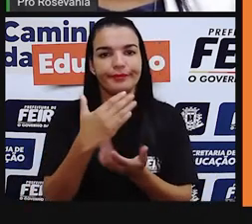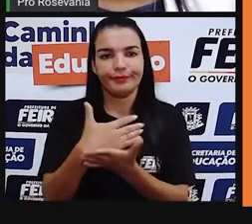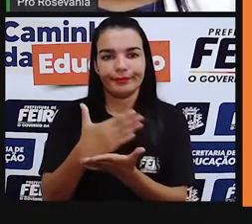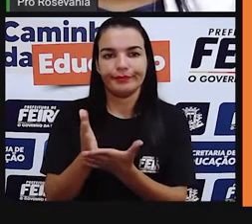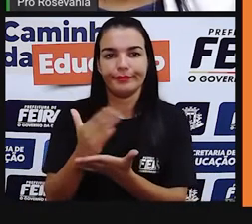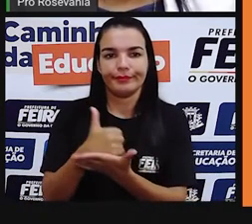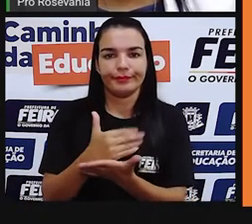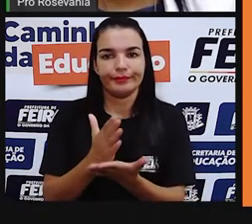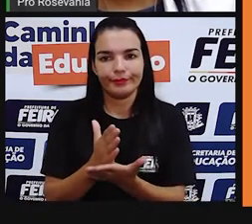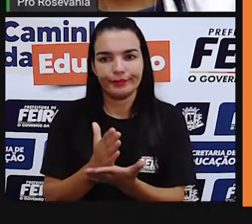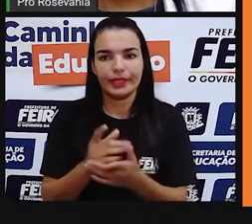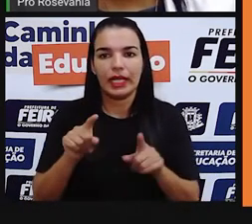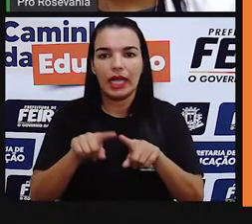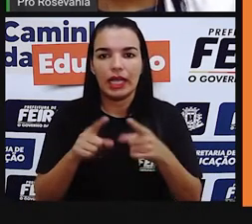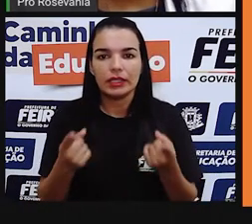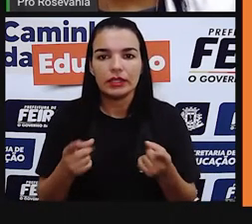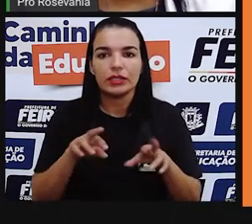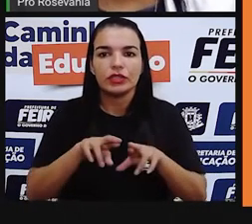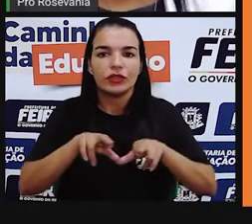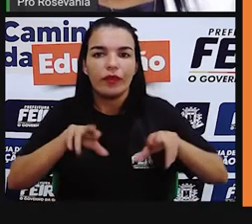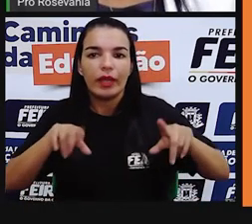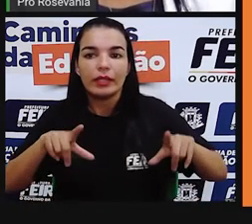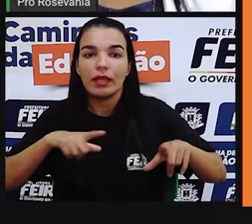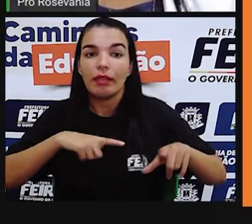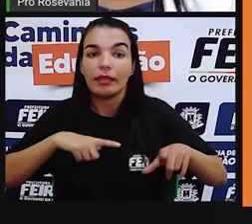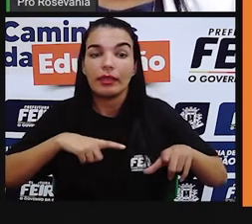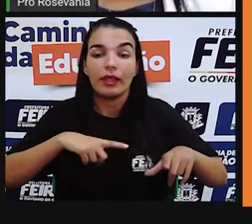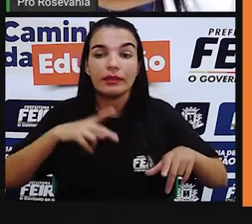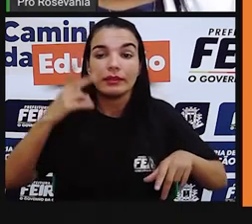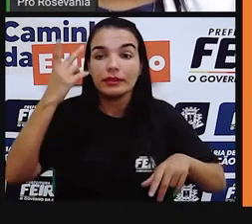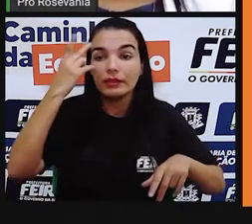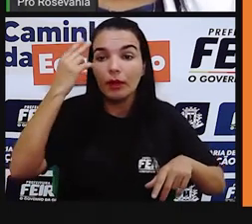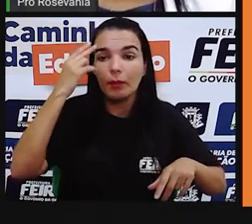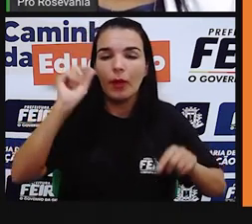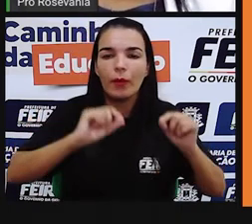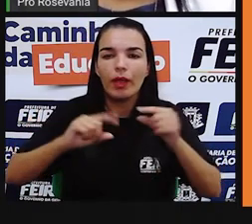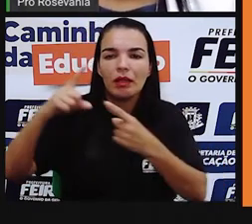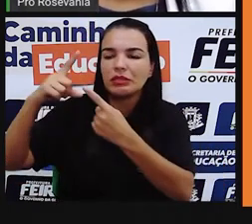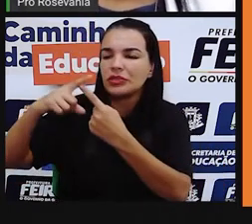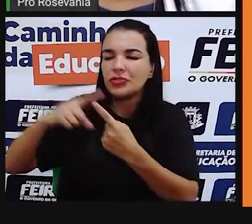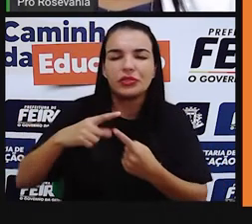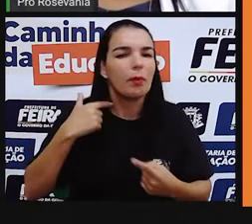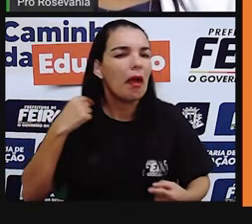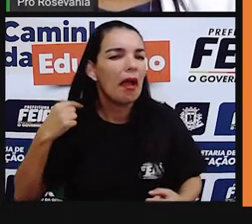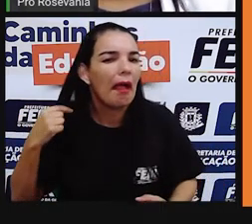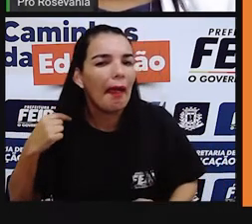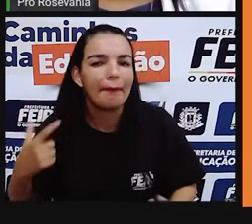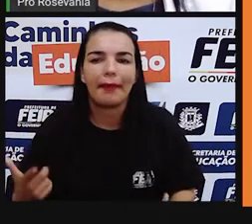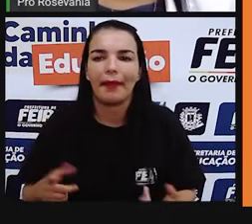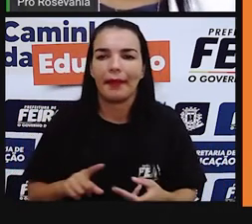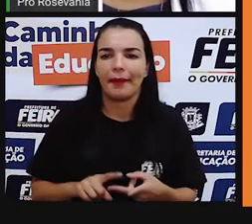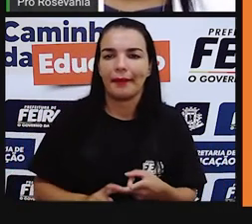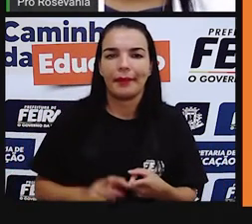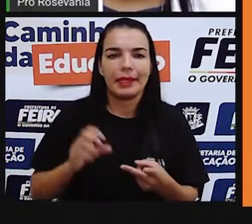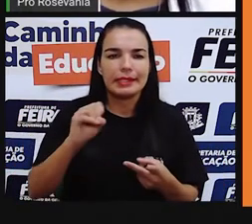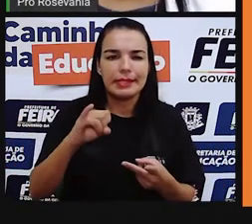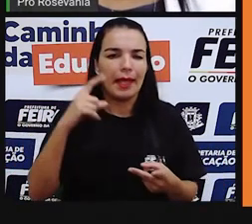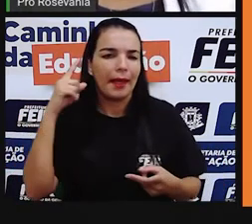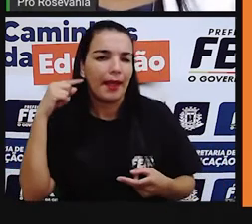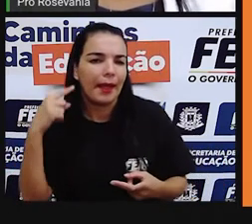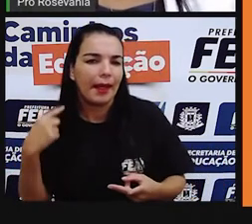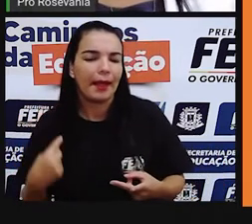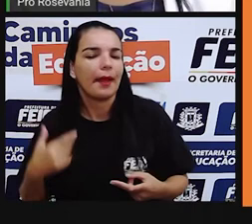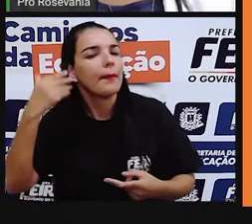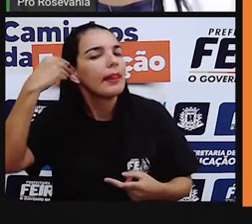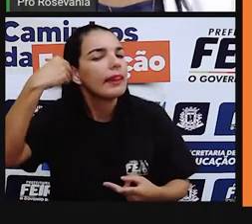à cor de pele. Lembra que eu falei? Tipo de cabelo: cabelos lisos, cabelos crespos, cabelos